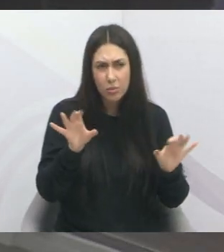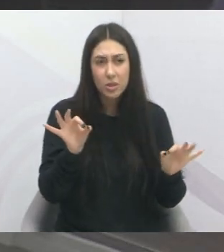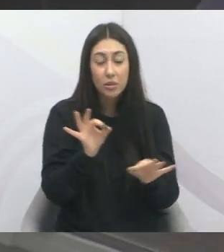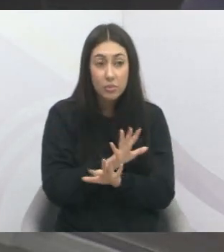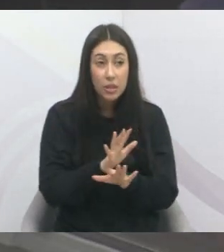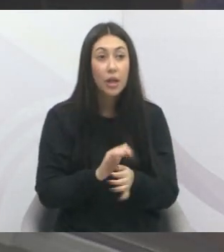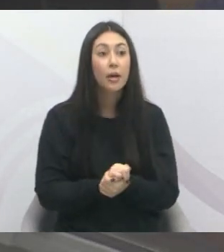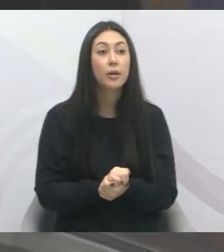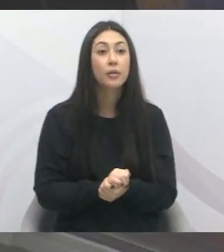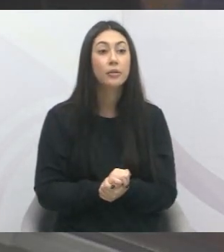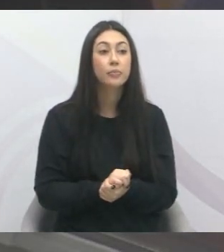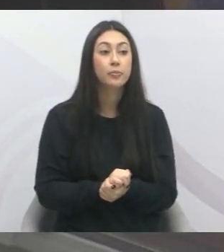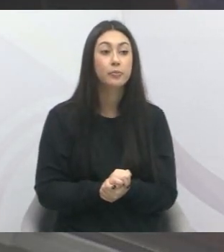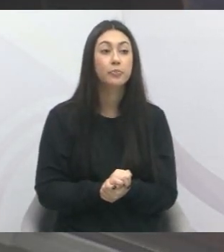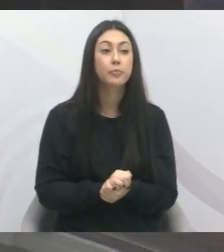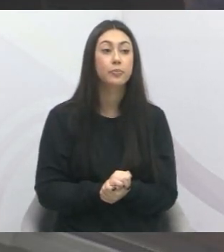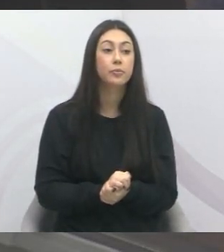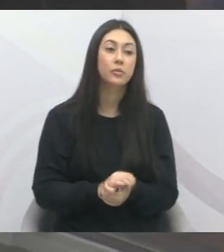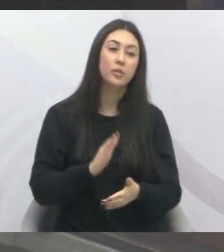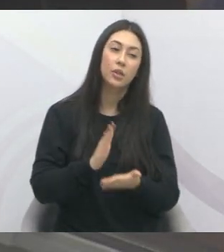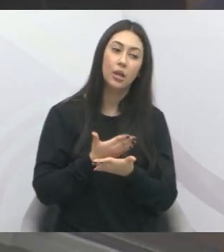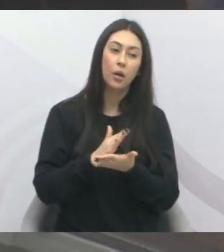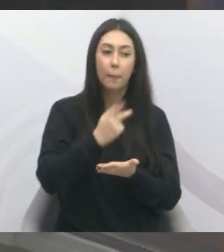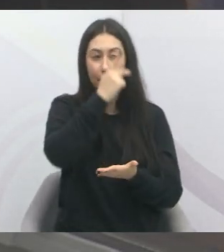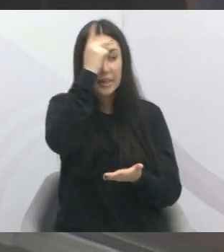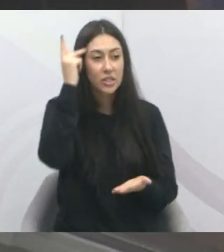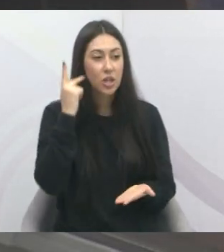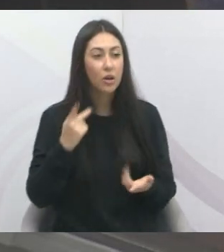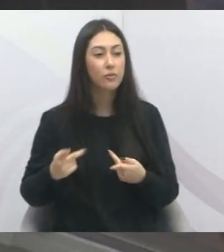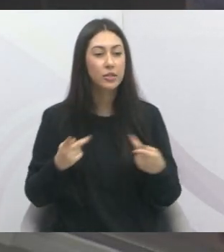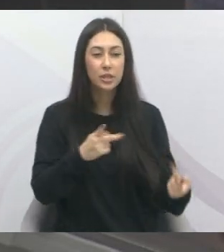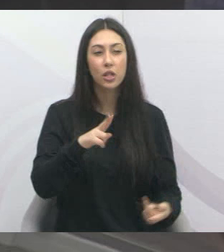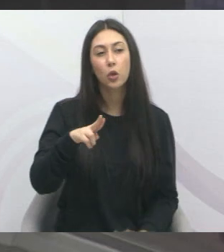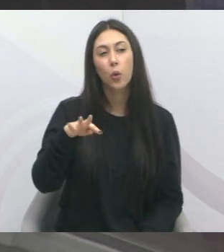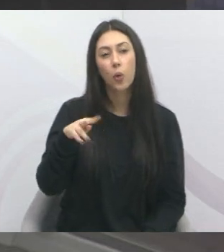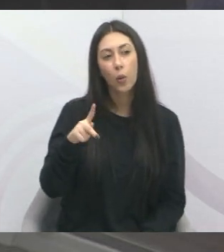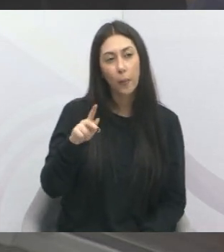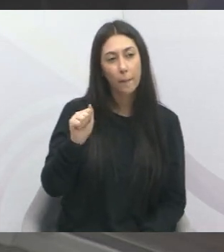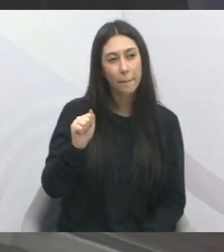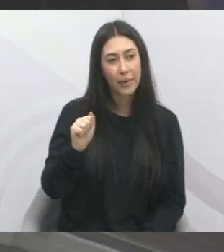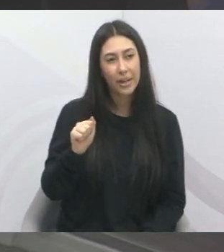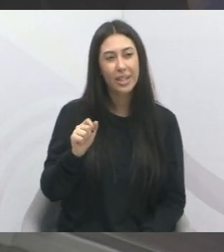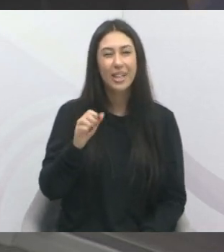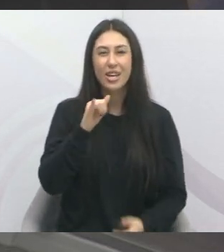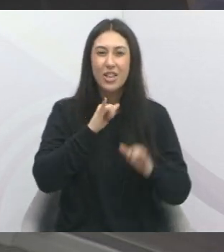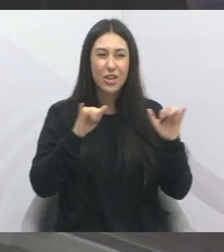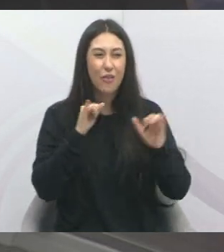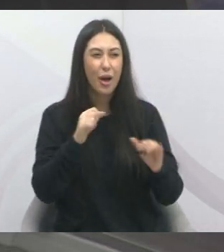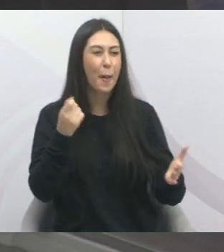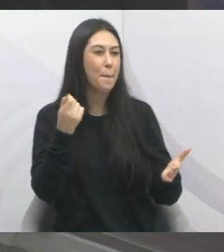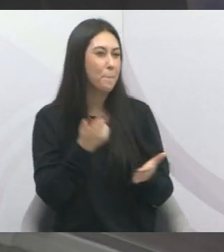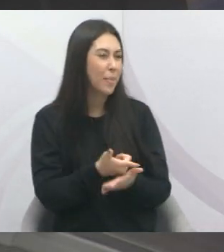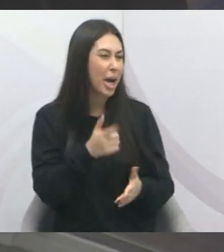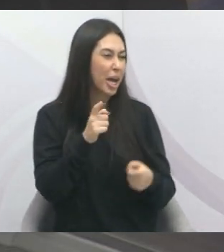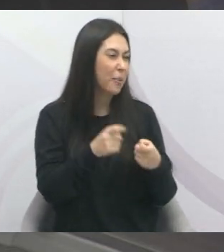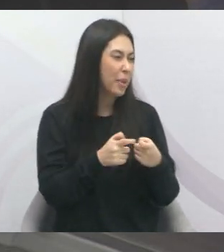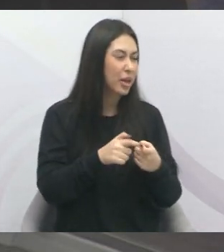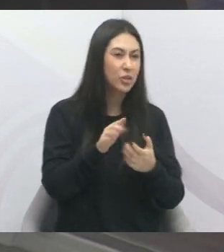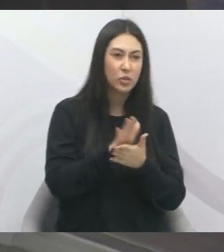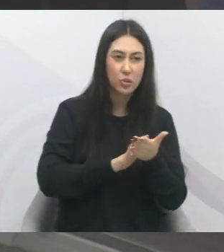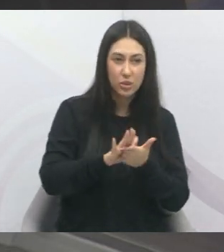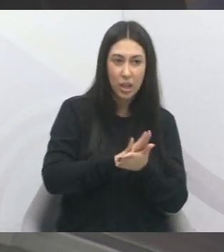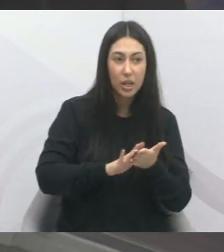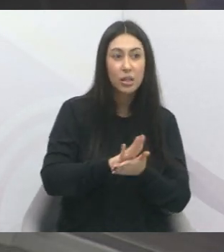coisa, algumas pessoas foram na UPA, essa história da entidade não estar pagando os médicos, aquelas paralisações,